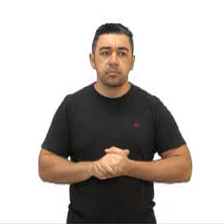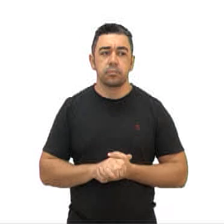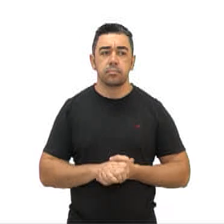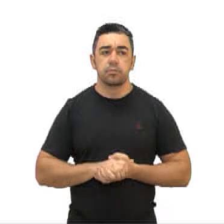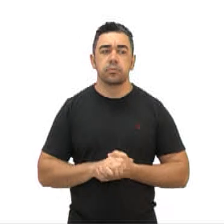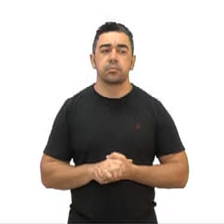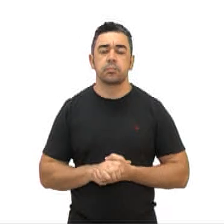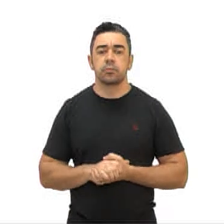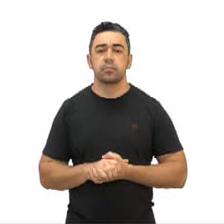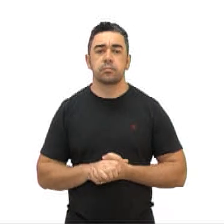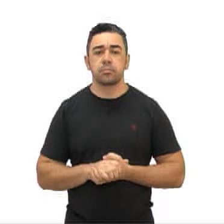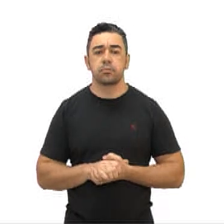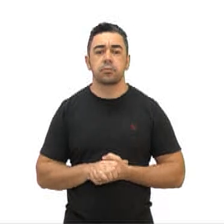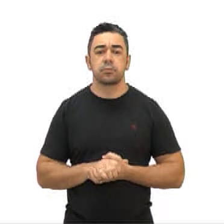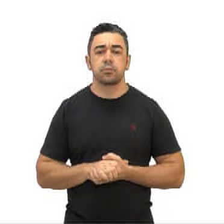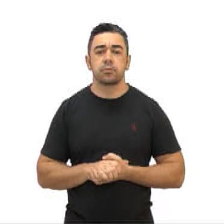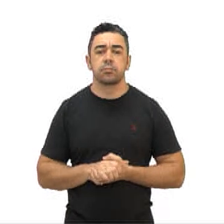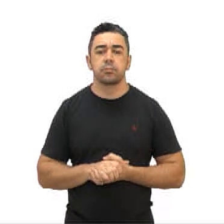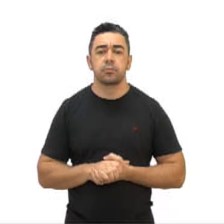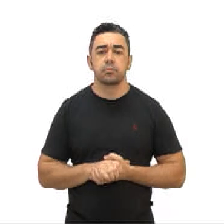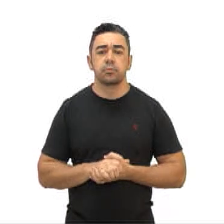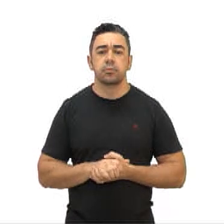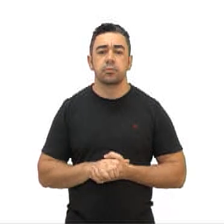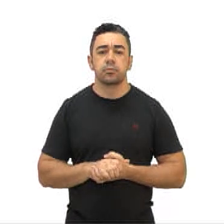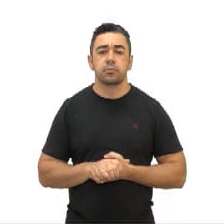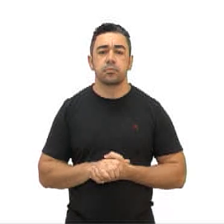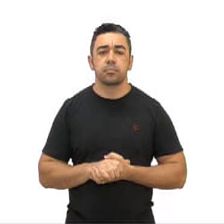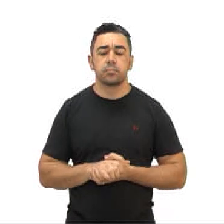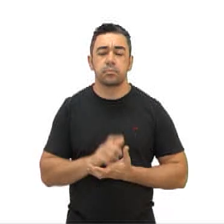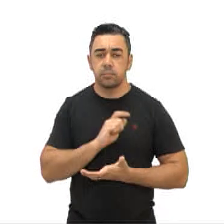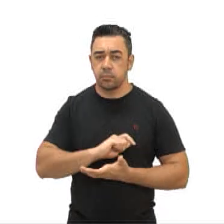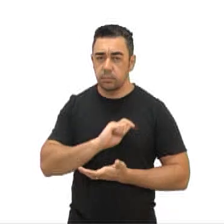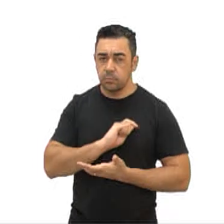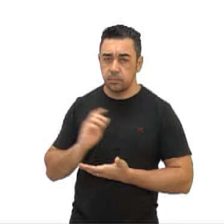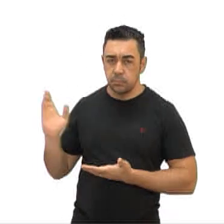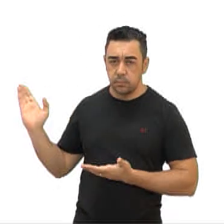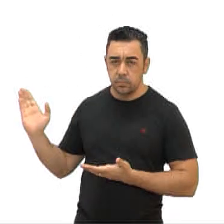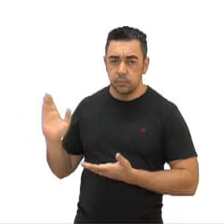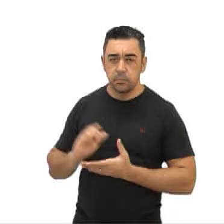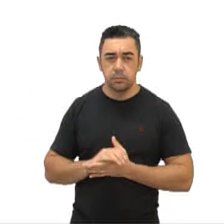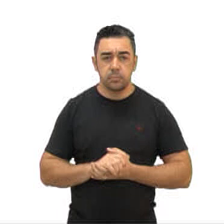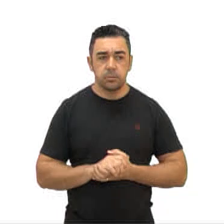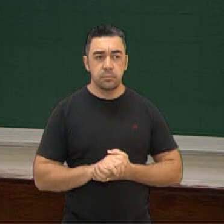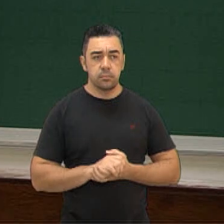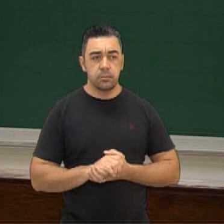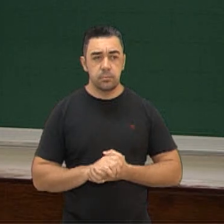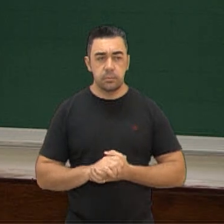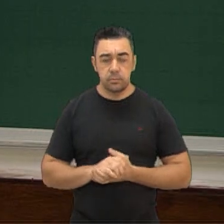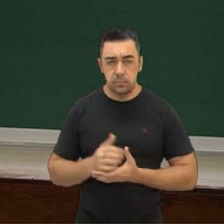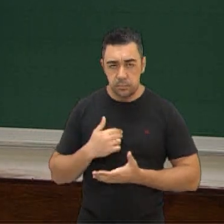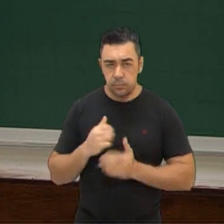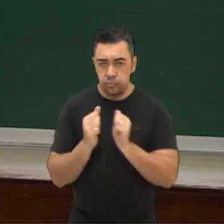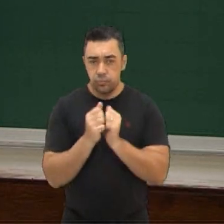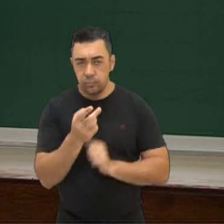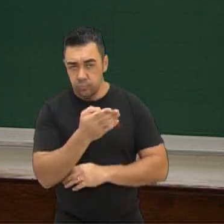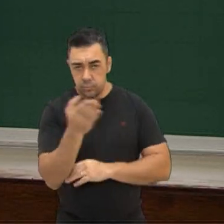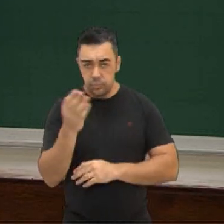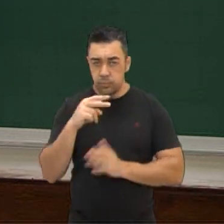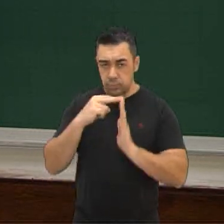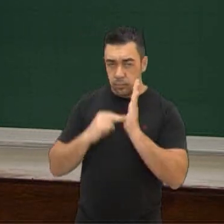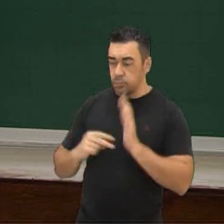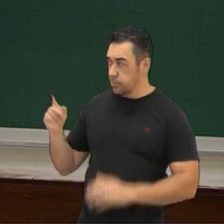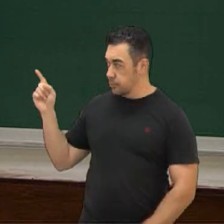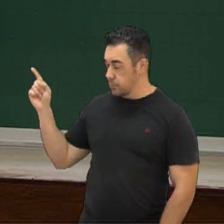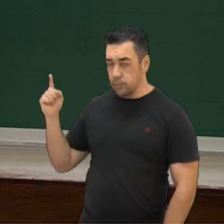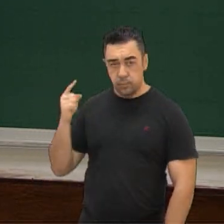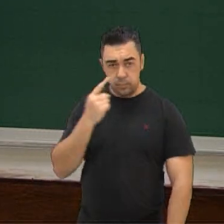o primeiro parágrafo destas notícias e escreve um titular para elas. Então, eu vou ler com vocês esse